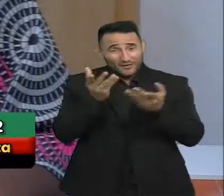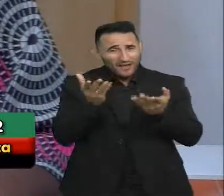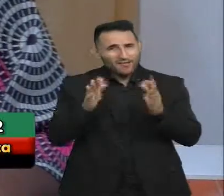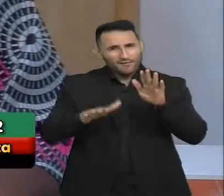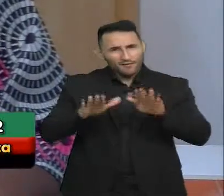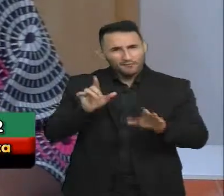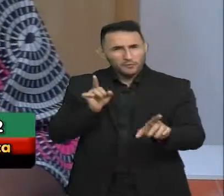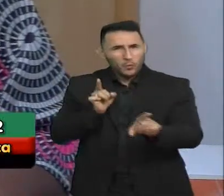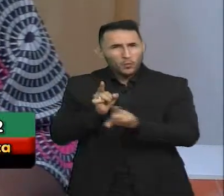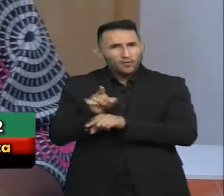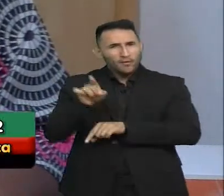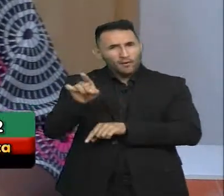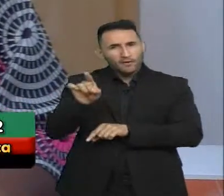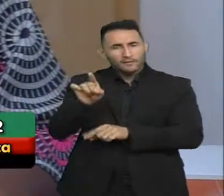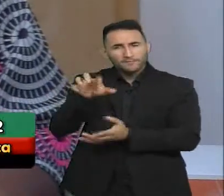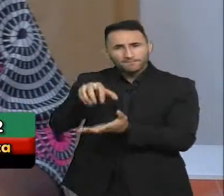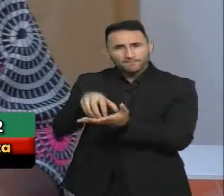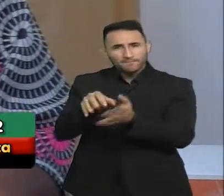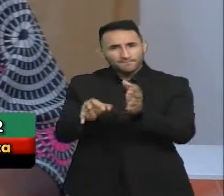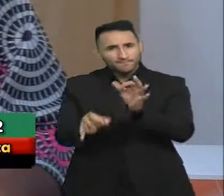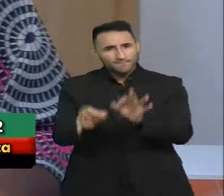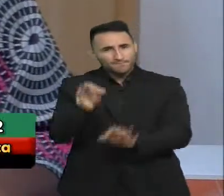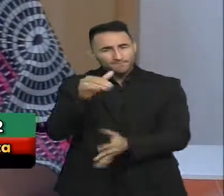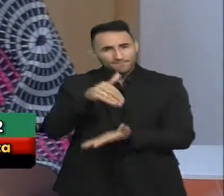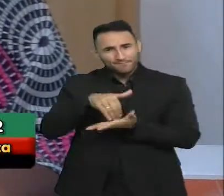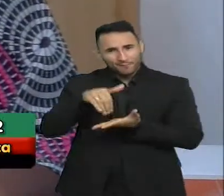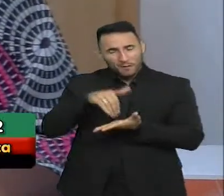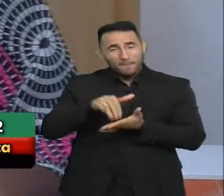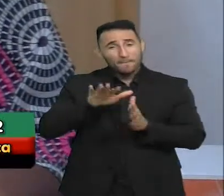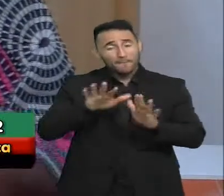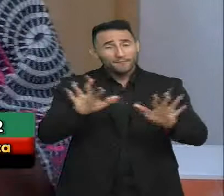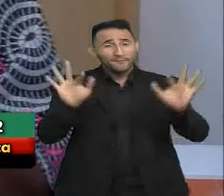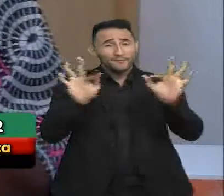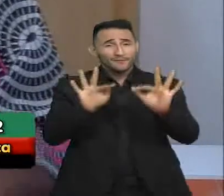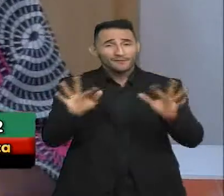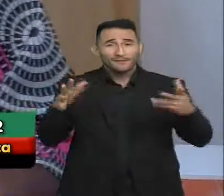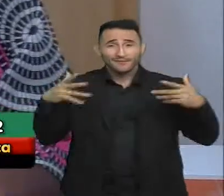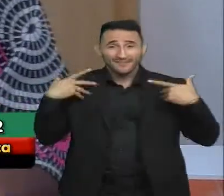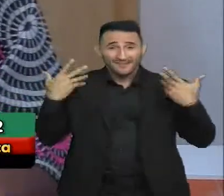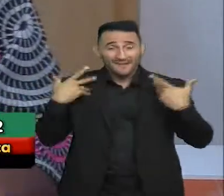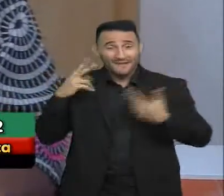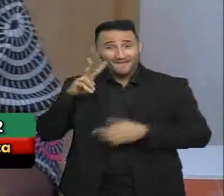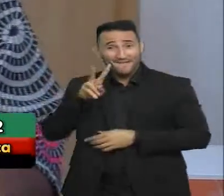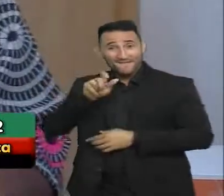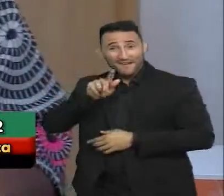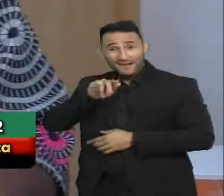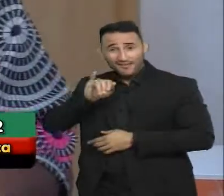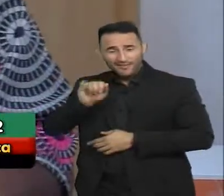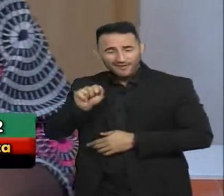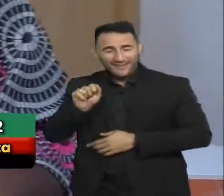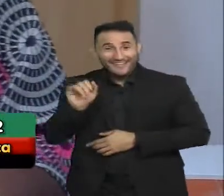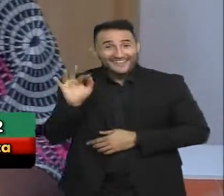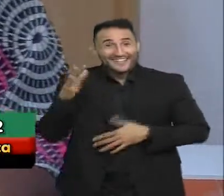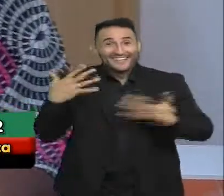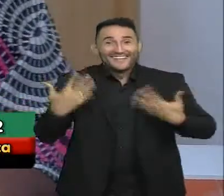em diversos eventos. Isso é uma satisfação muito grande, Vânia, né? É emoção.